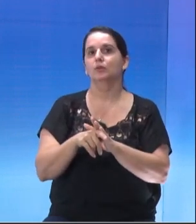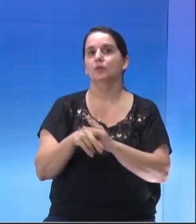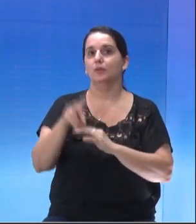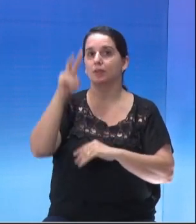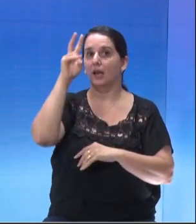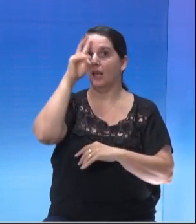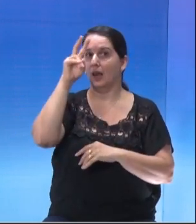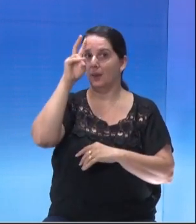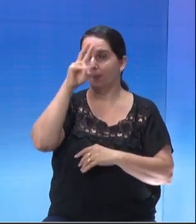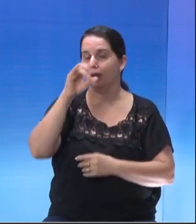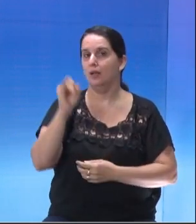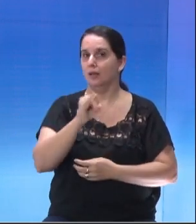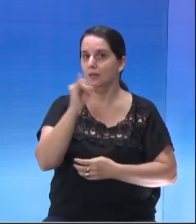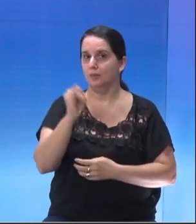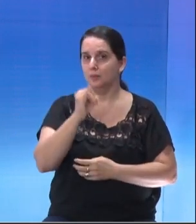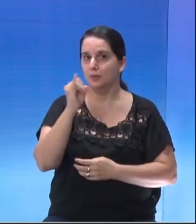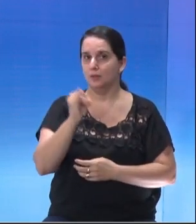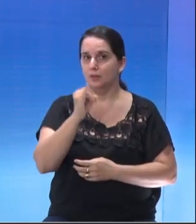relembrar a vocês